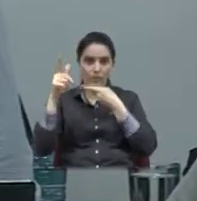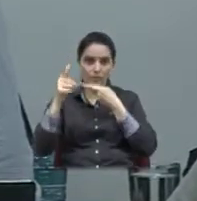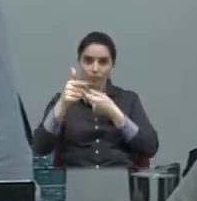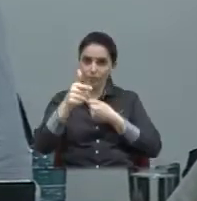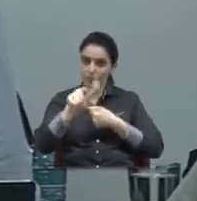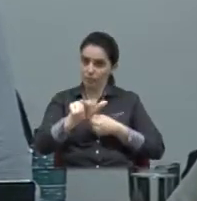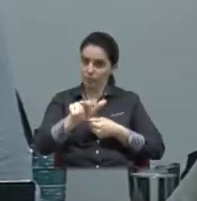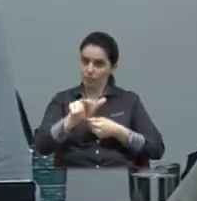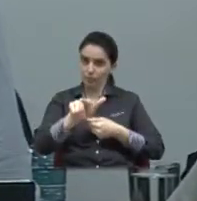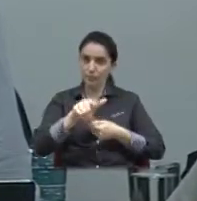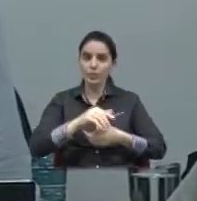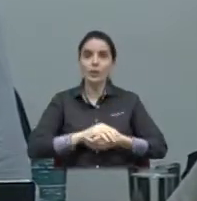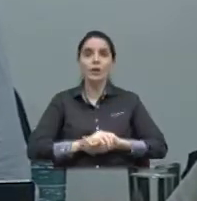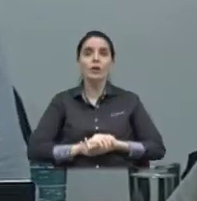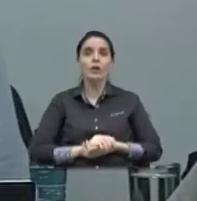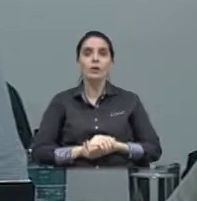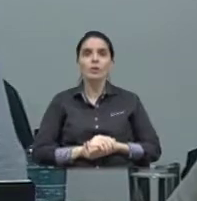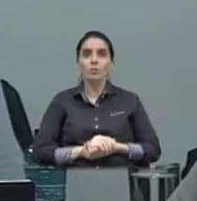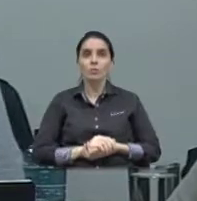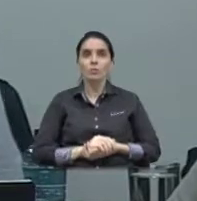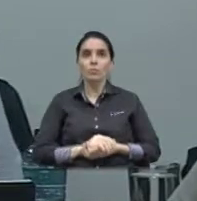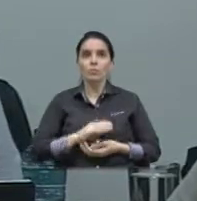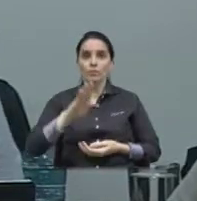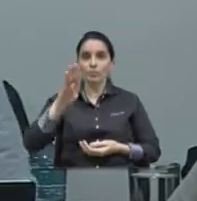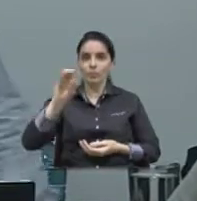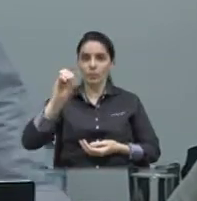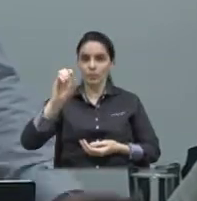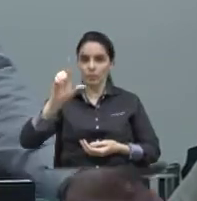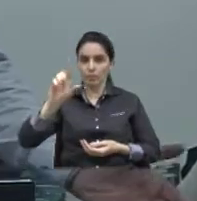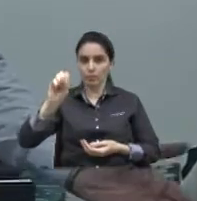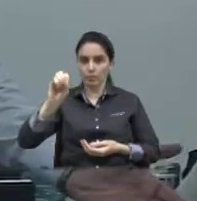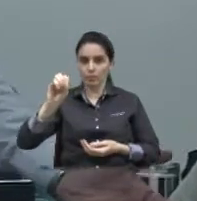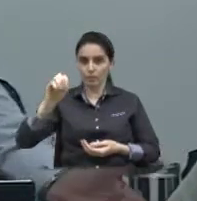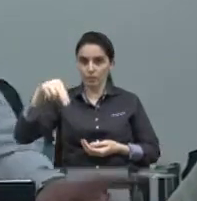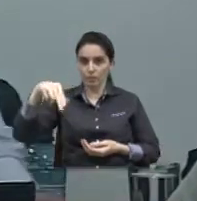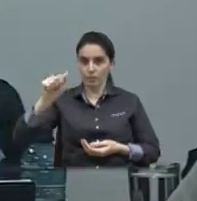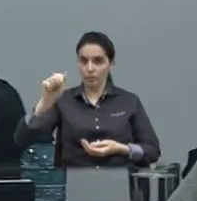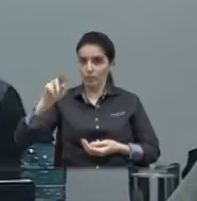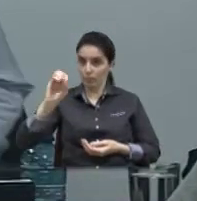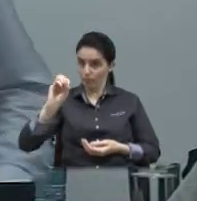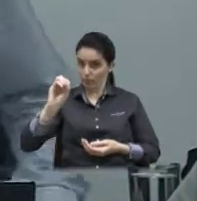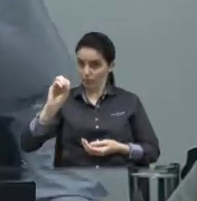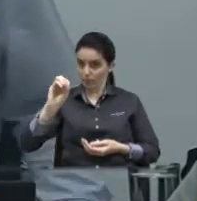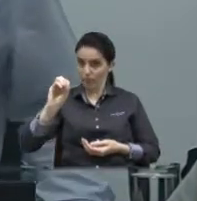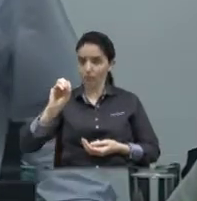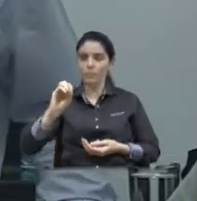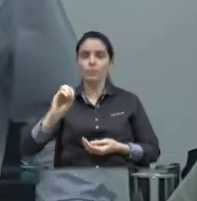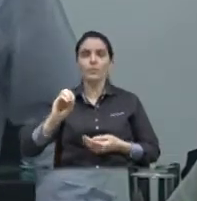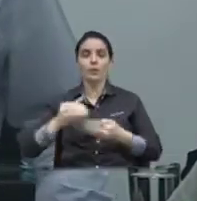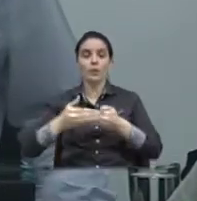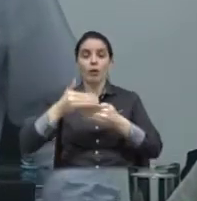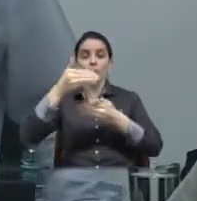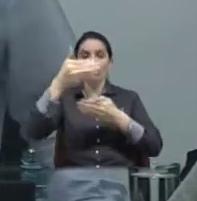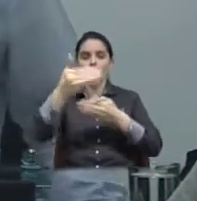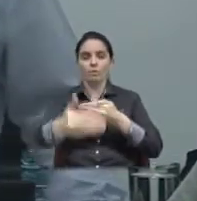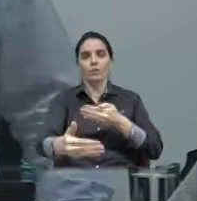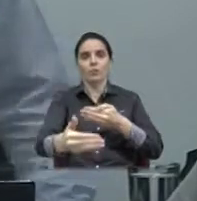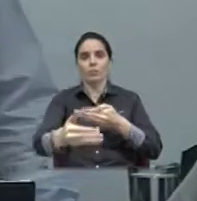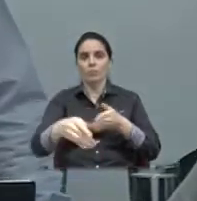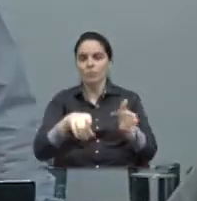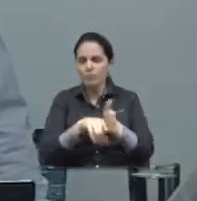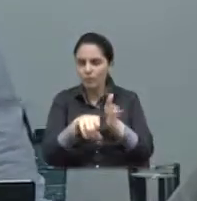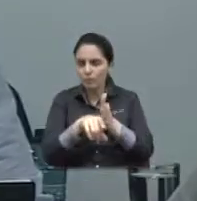que o Jair Bolsonaro está crescendo as pesquisas, porque ele fala diferente, e o povo não está mais aguentando. Ninguém está falando